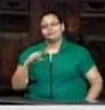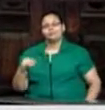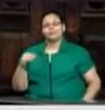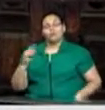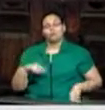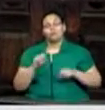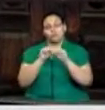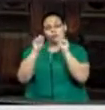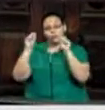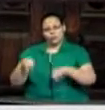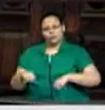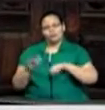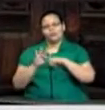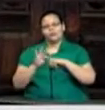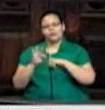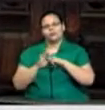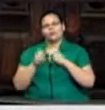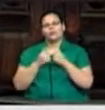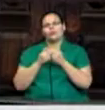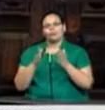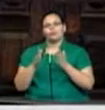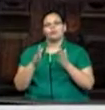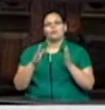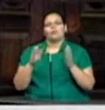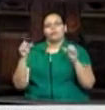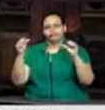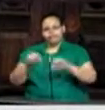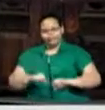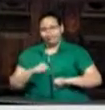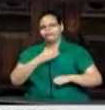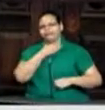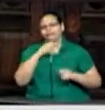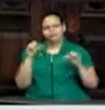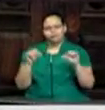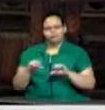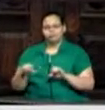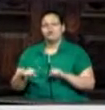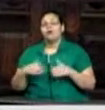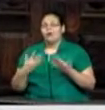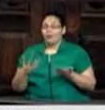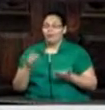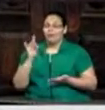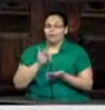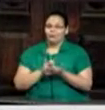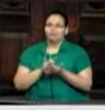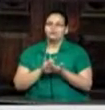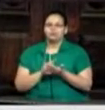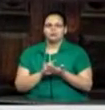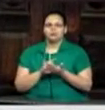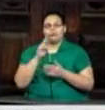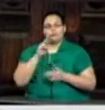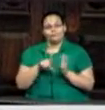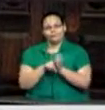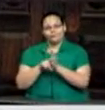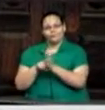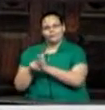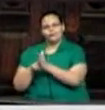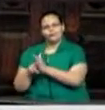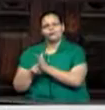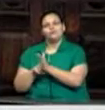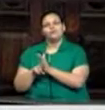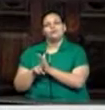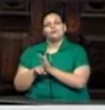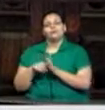sistema FATEC começou a entrar em colapso. É fundamental que seja revista essa farra